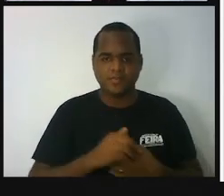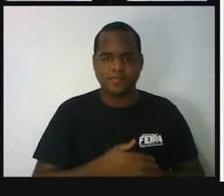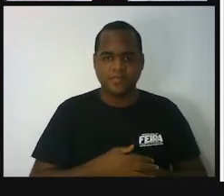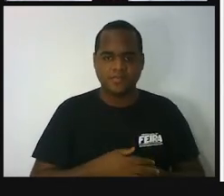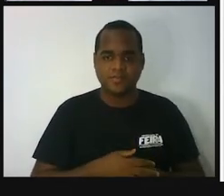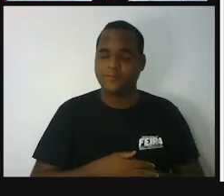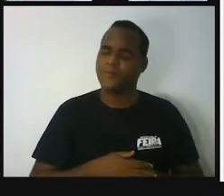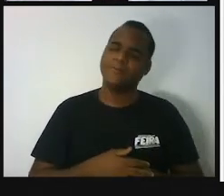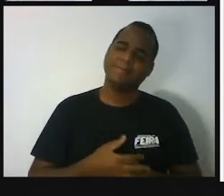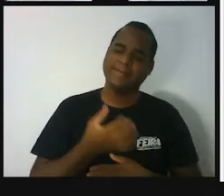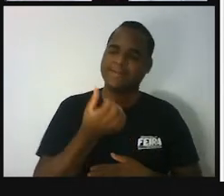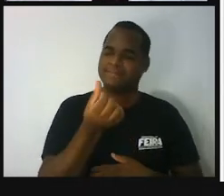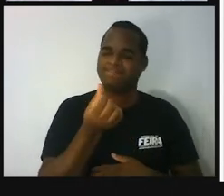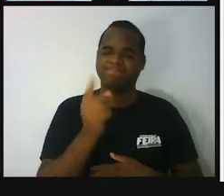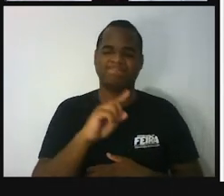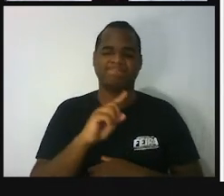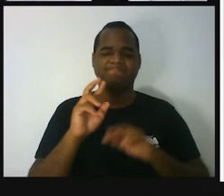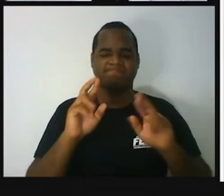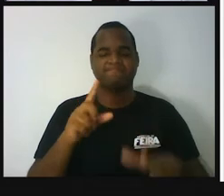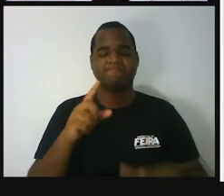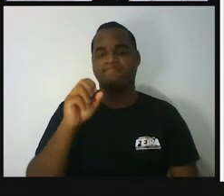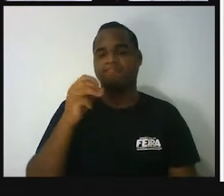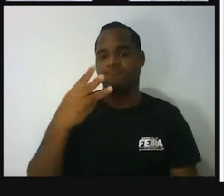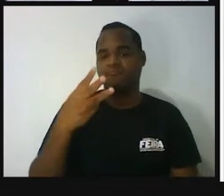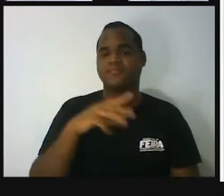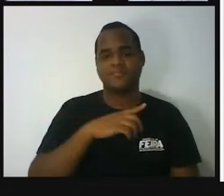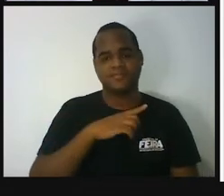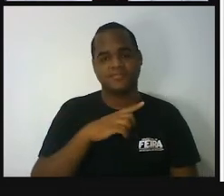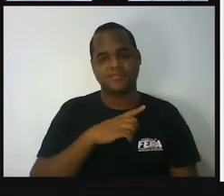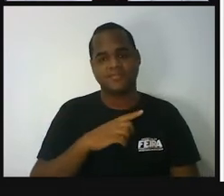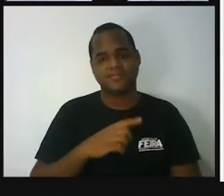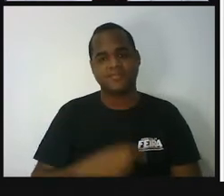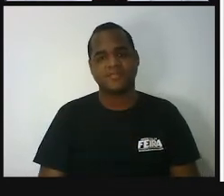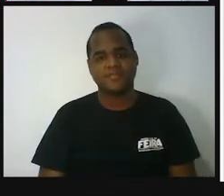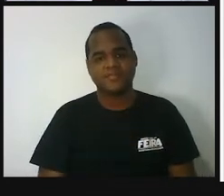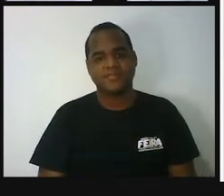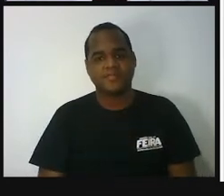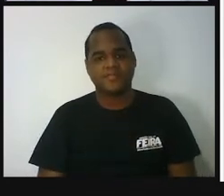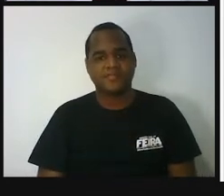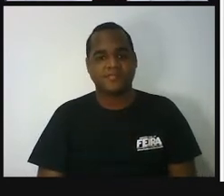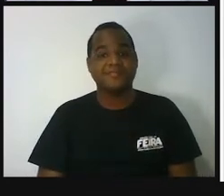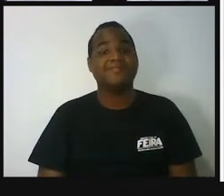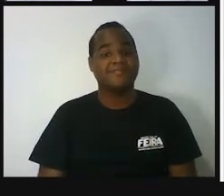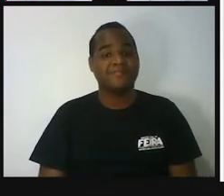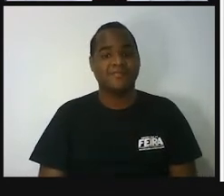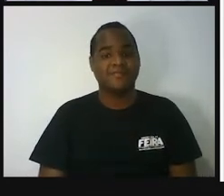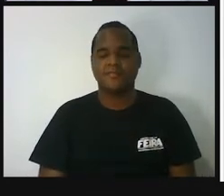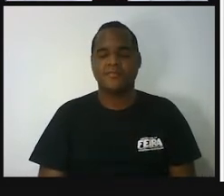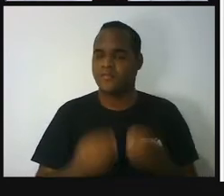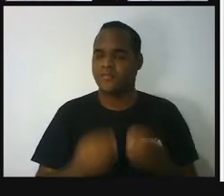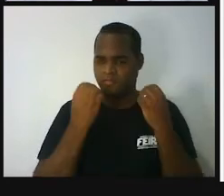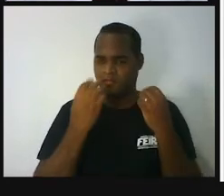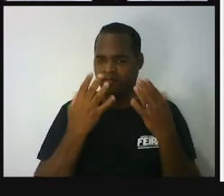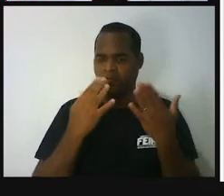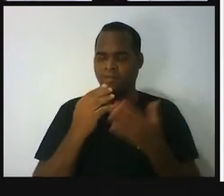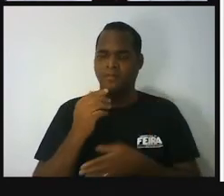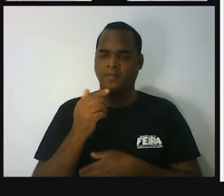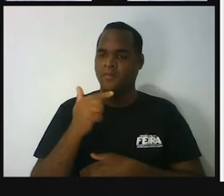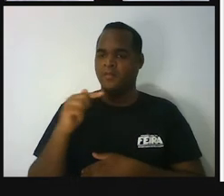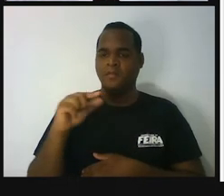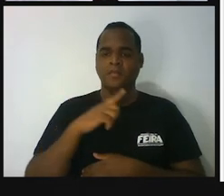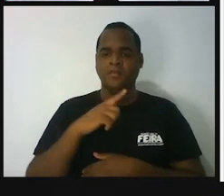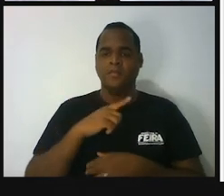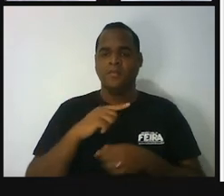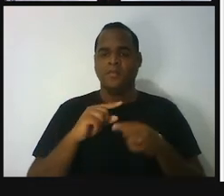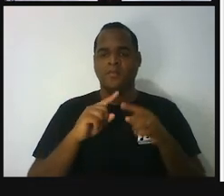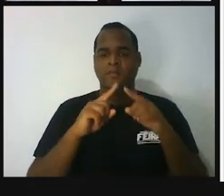Esse não deu 6, esse deu 3. Bom, não, a gente não tem aqui os três lados